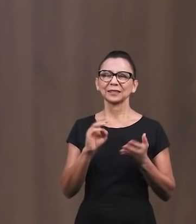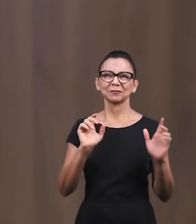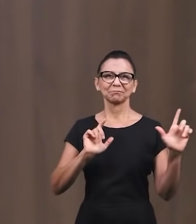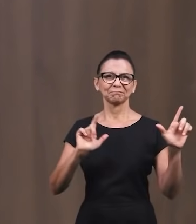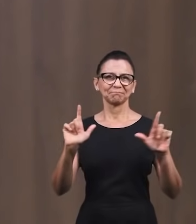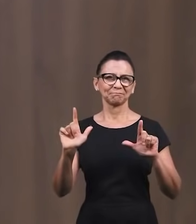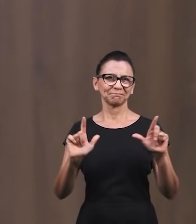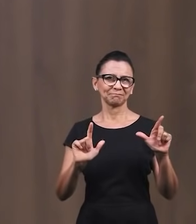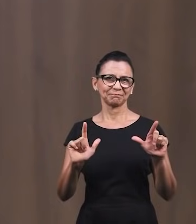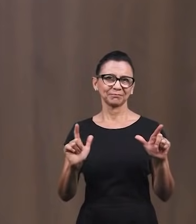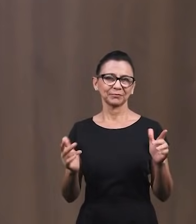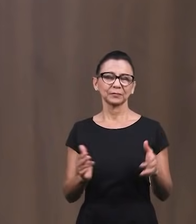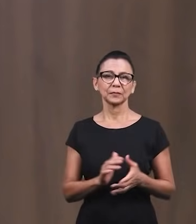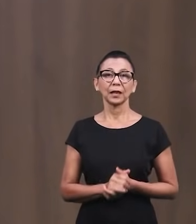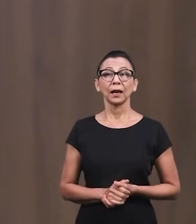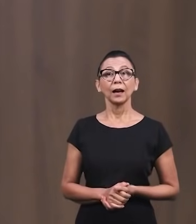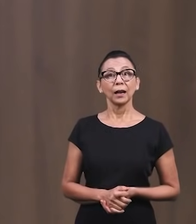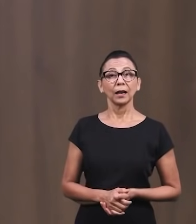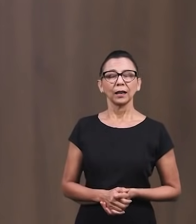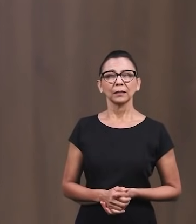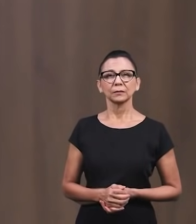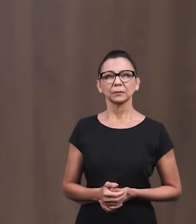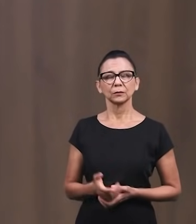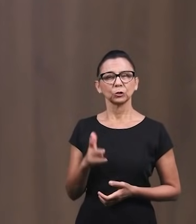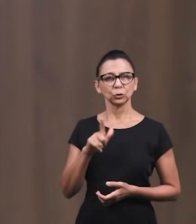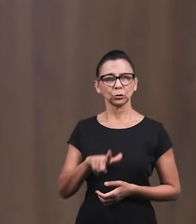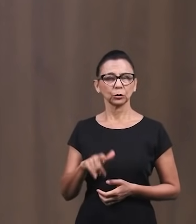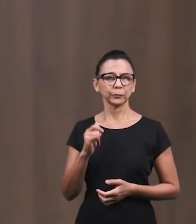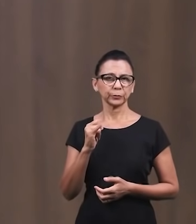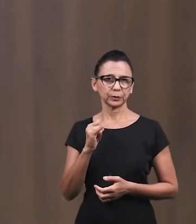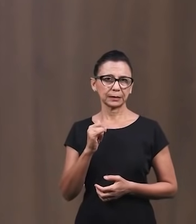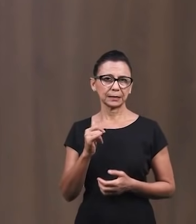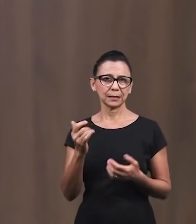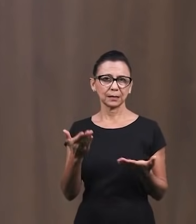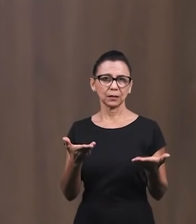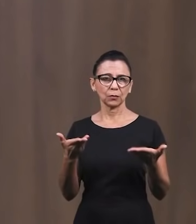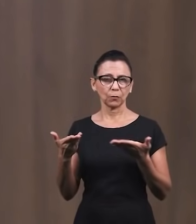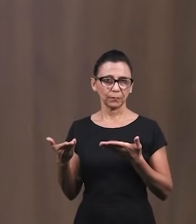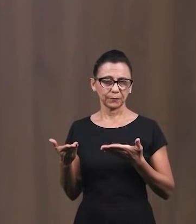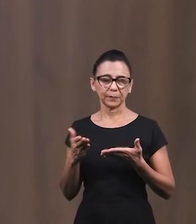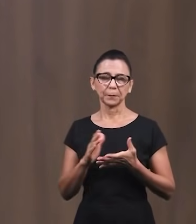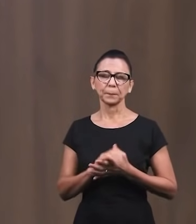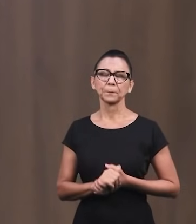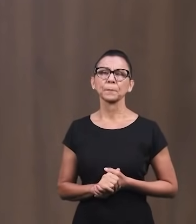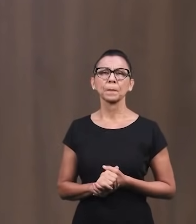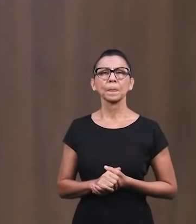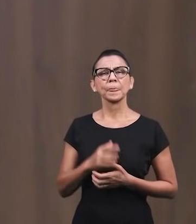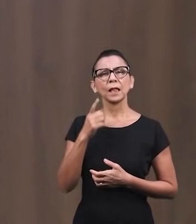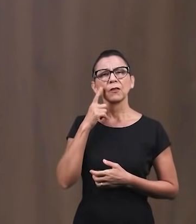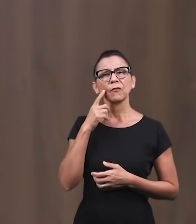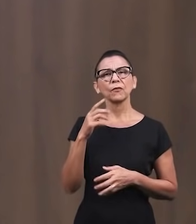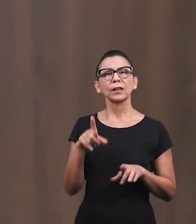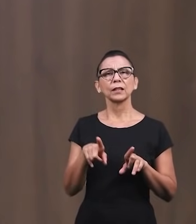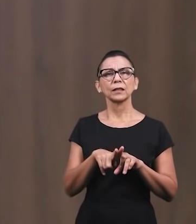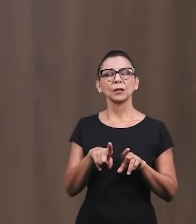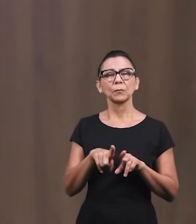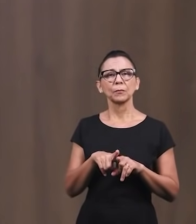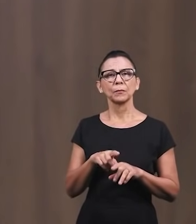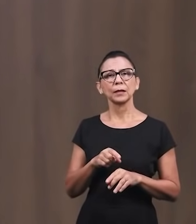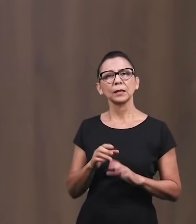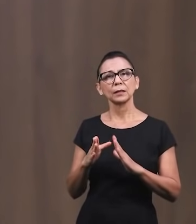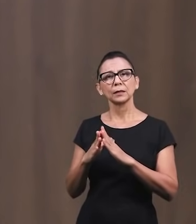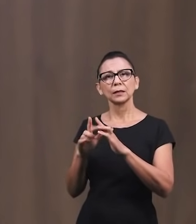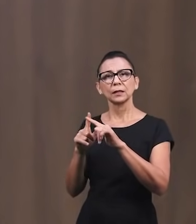pela televisão. Eu quero reforçar o convite, inclusive, se você puder, de assistir também aos nossos